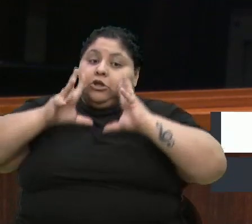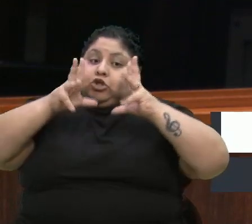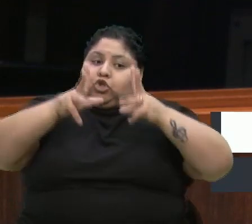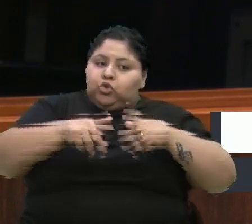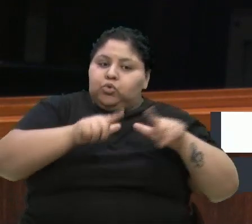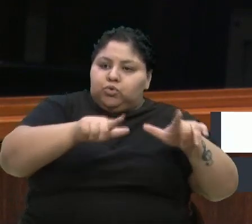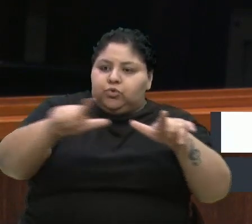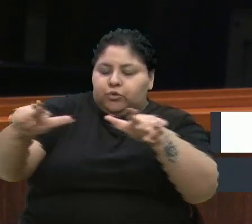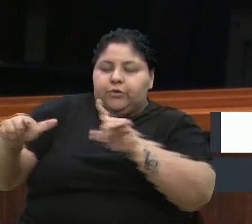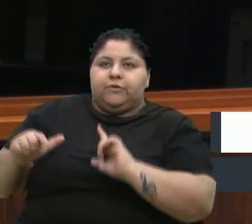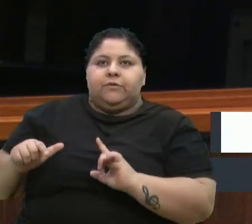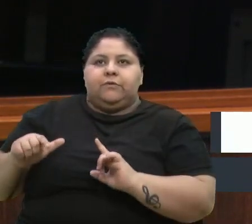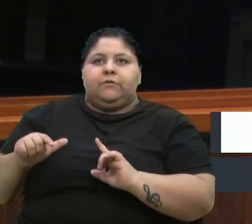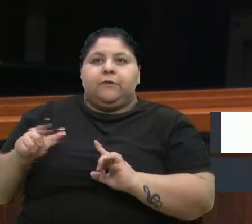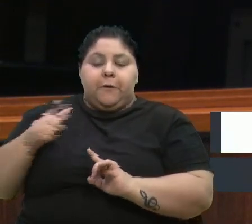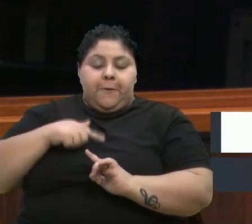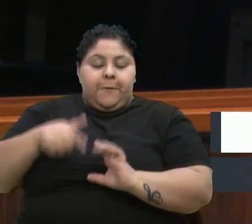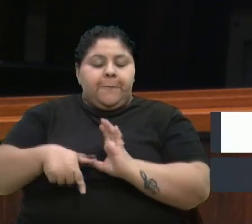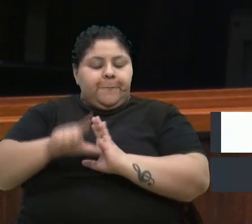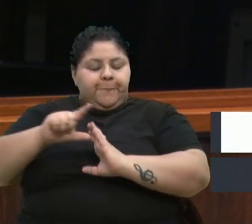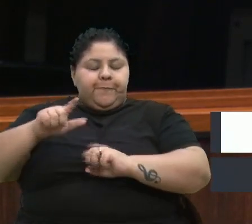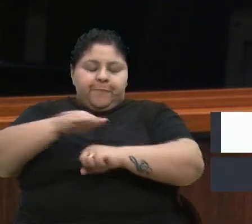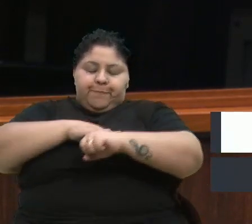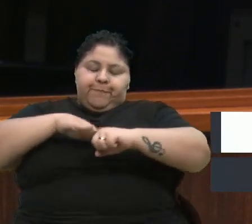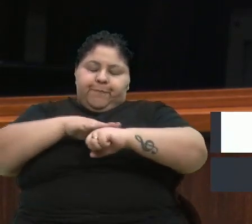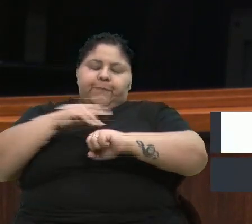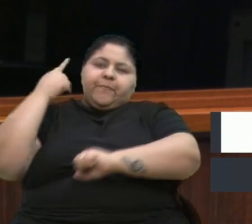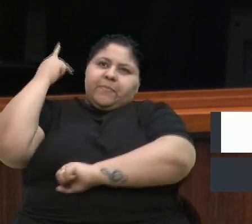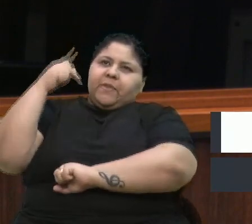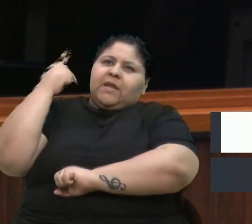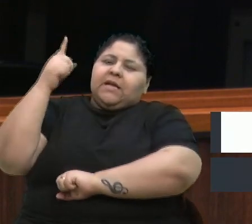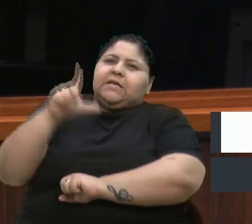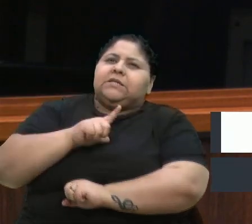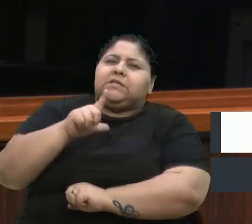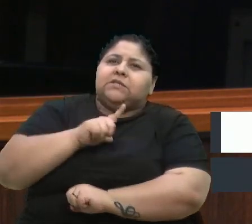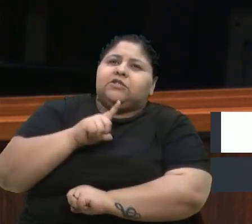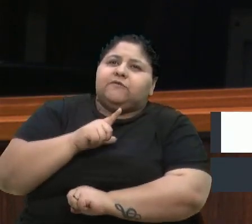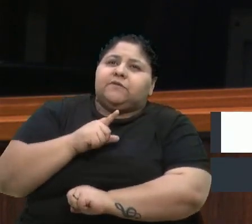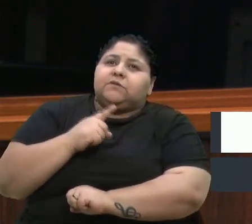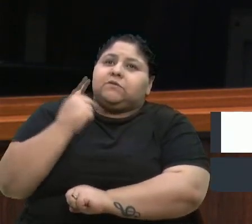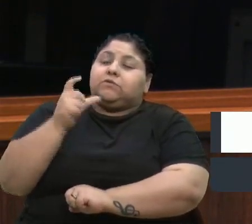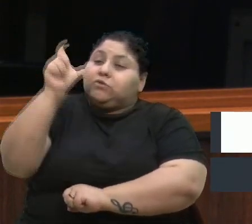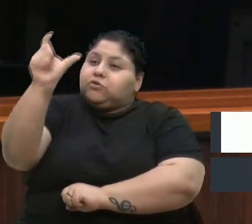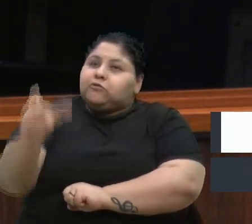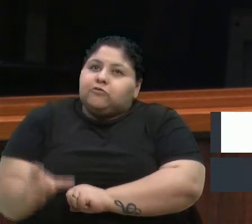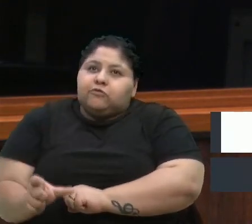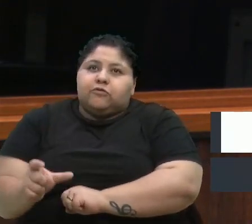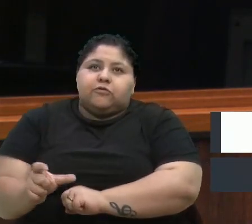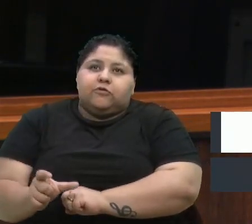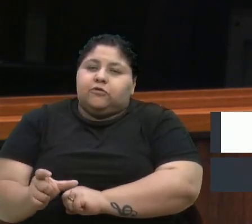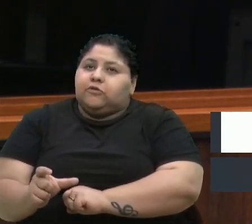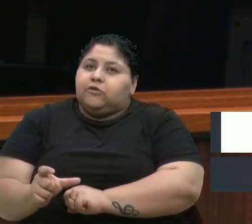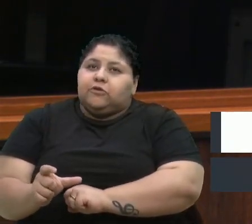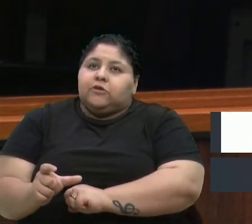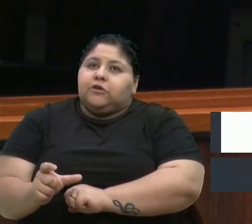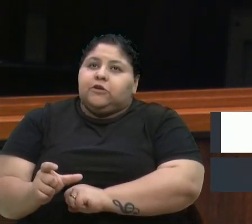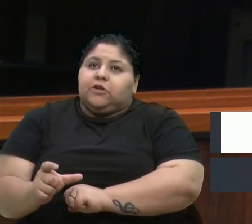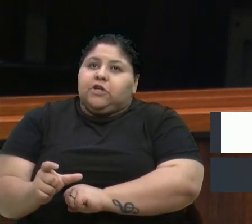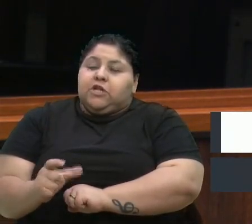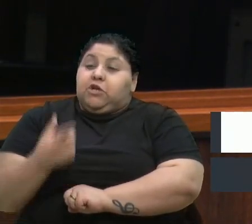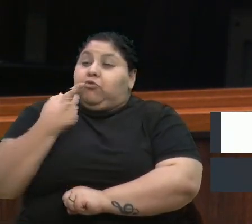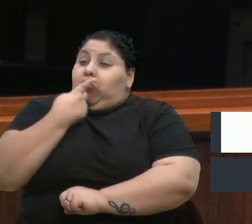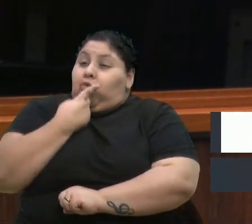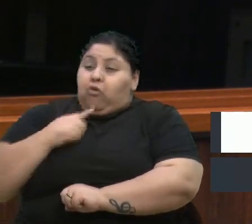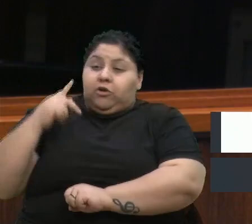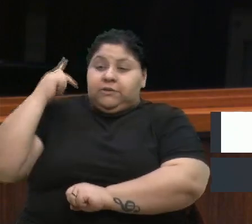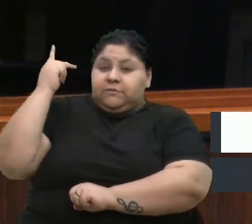lugar. Eu estava comentando com um vereador aqui, se tivesse alguém que eu não suporte na política